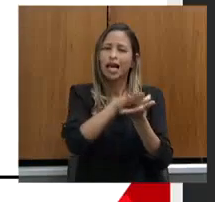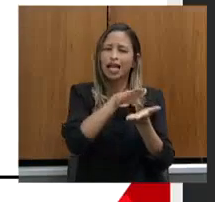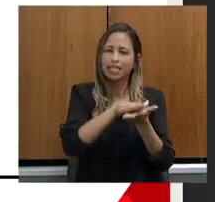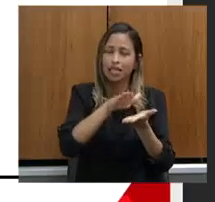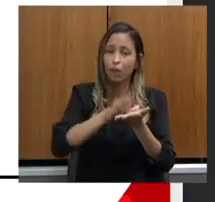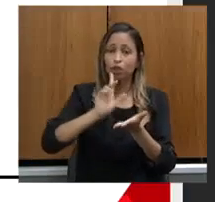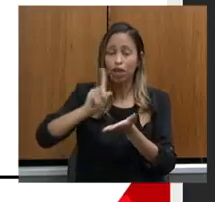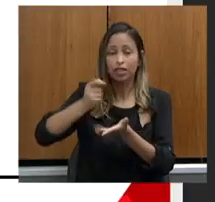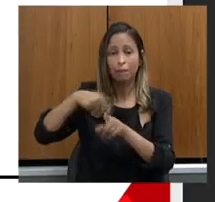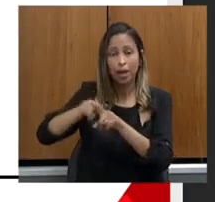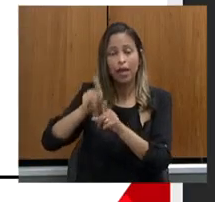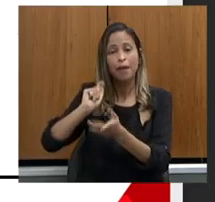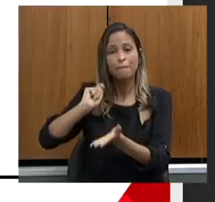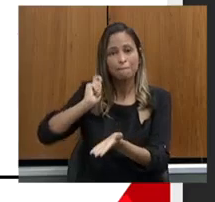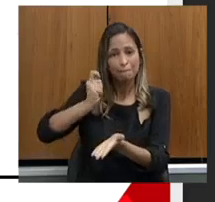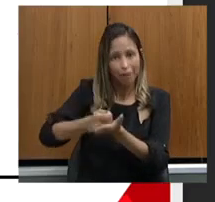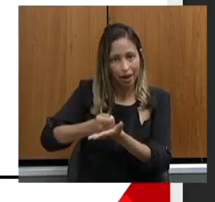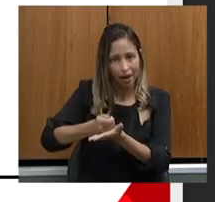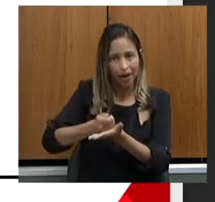pagas